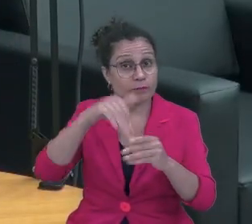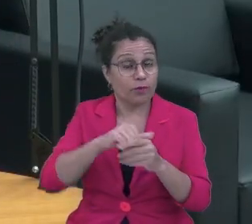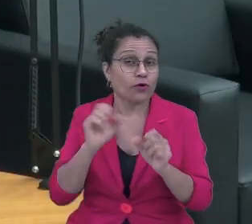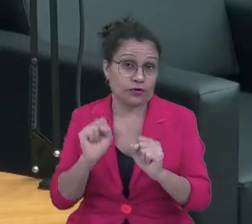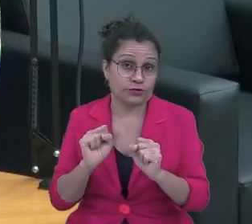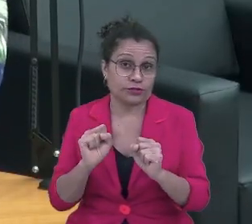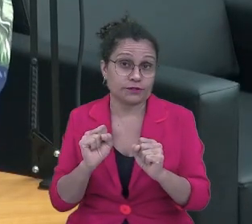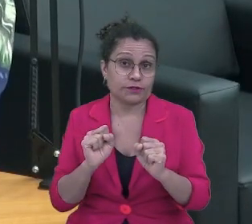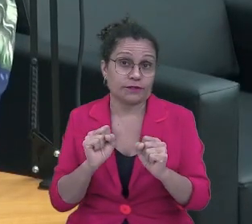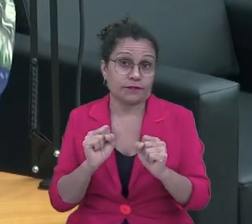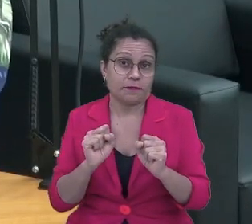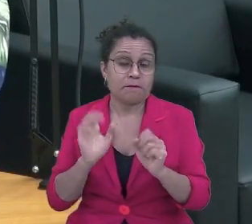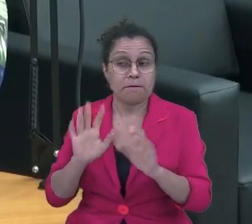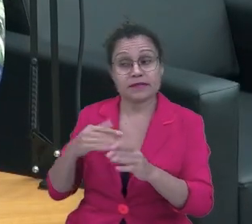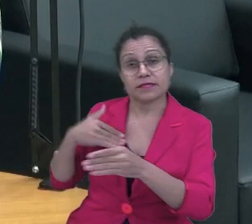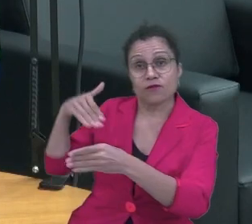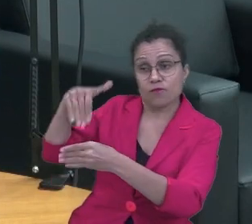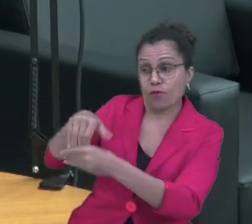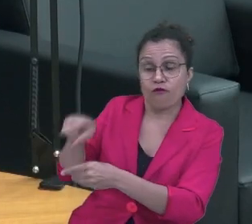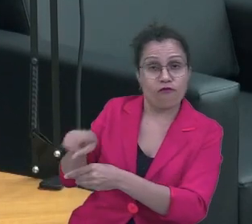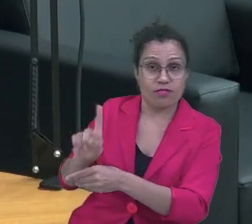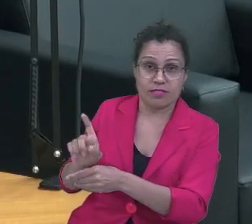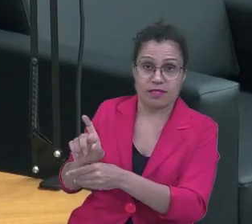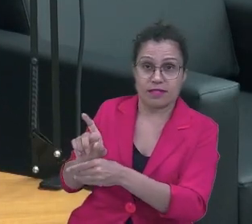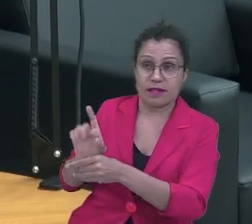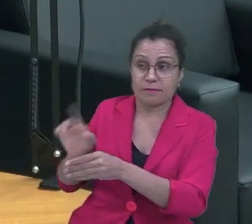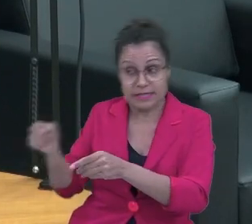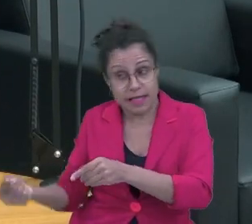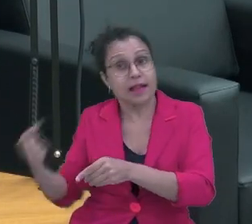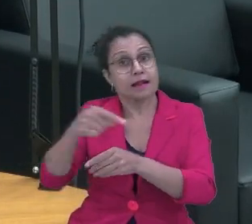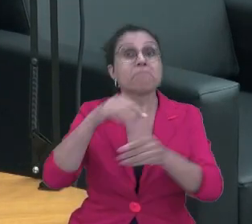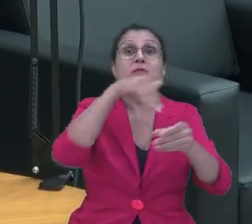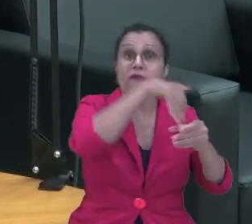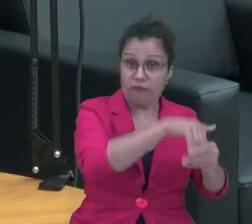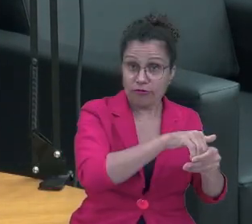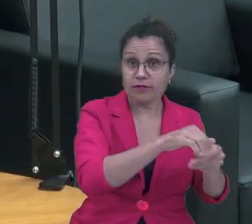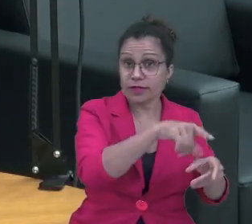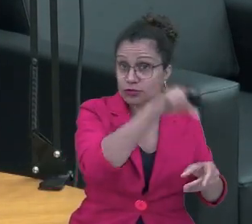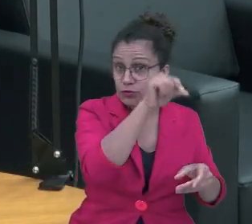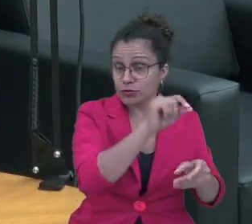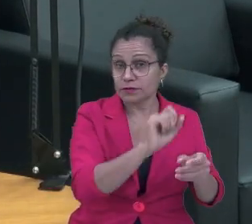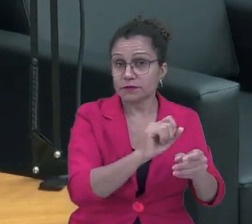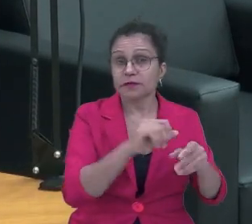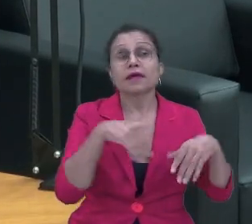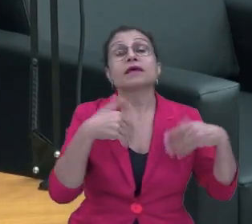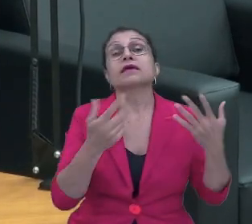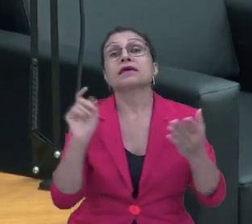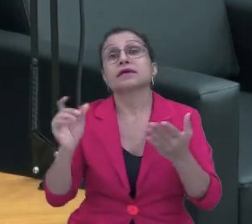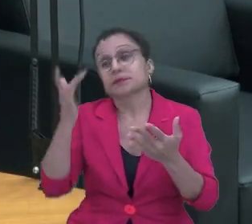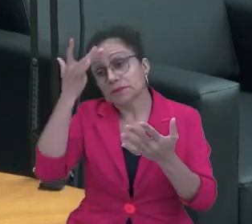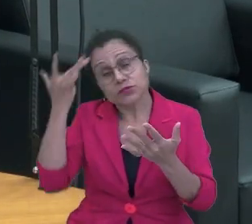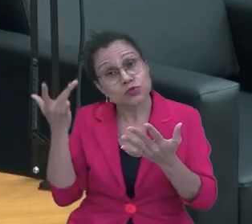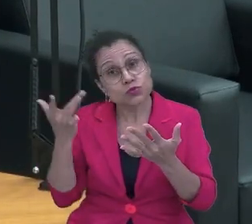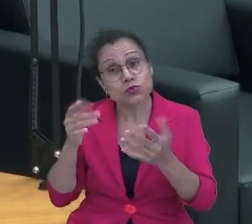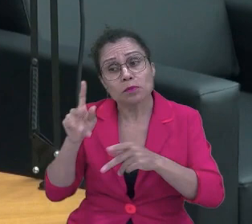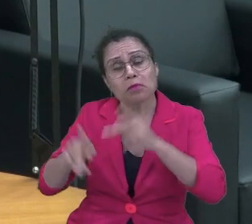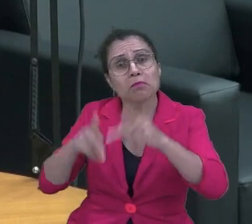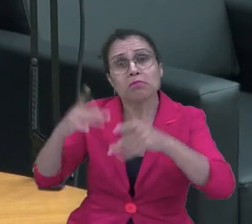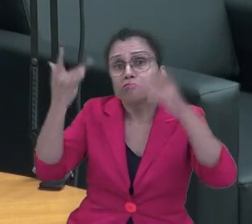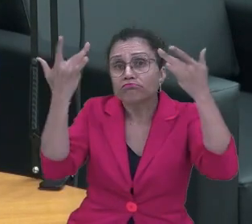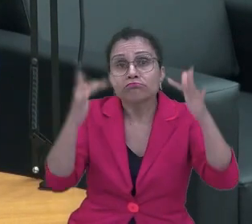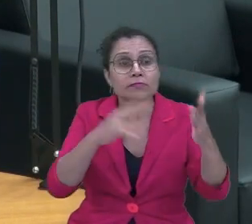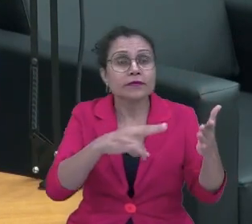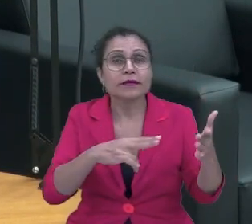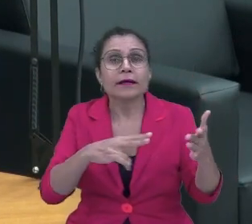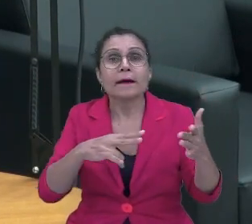pode votar, não pode ser votado, porque nós sabemos que é inconstitucional. Mas, por exemplo, e quem são esses analfabetos? A grande maior parte é